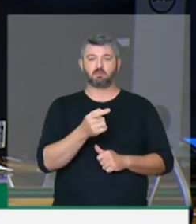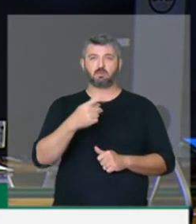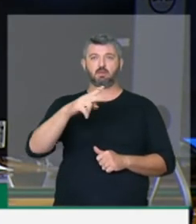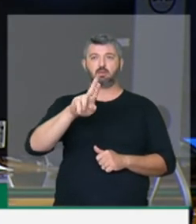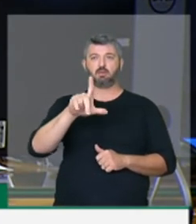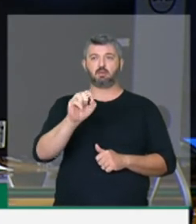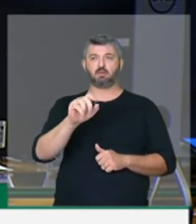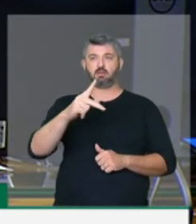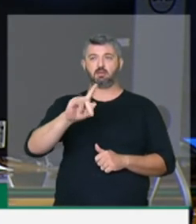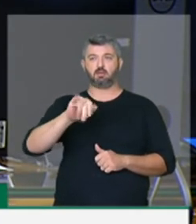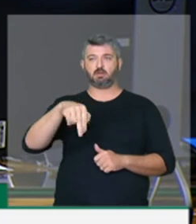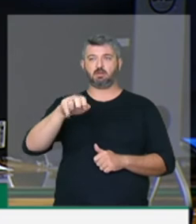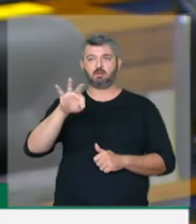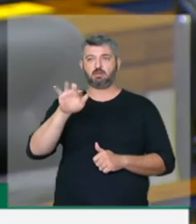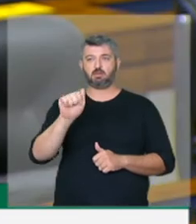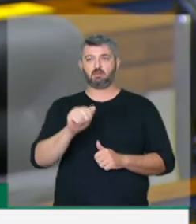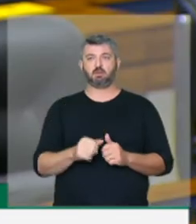Pimenta. Presidente,